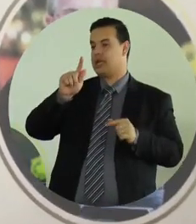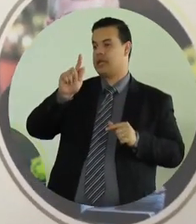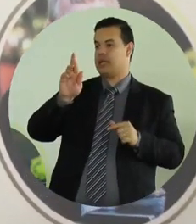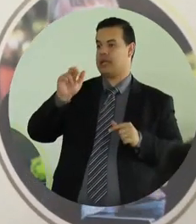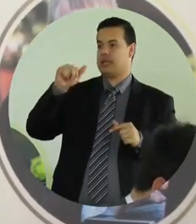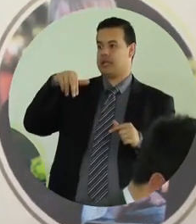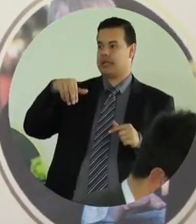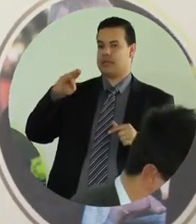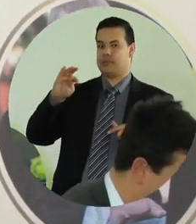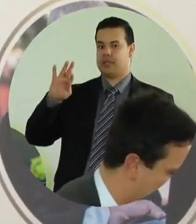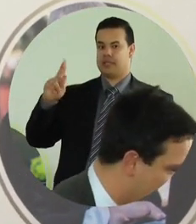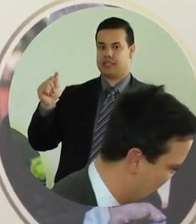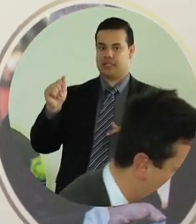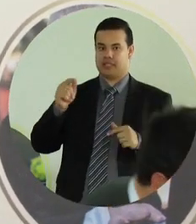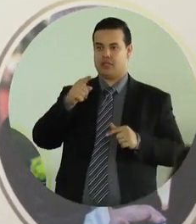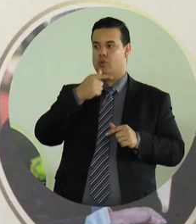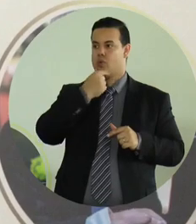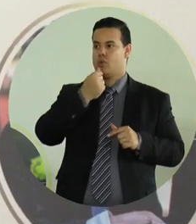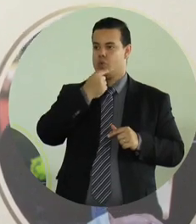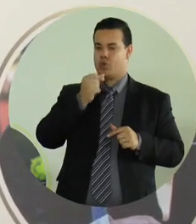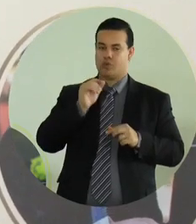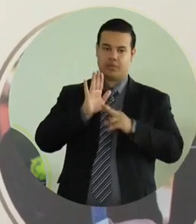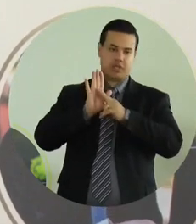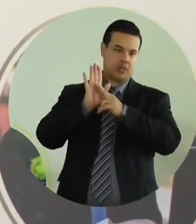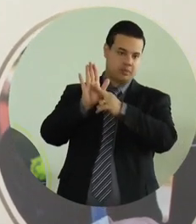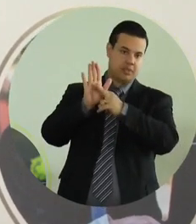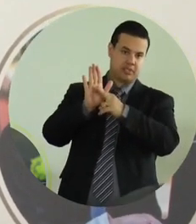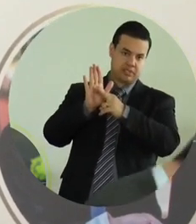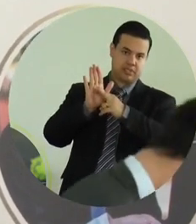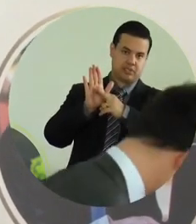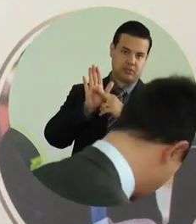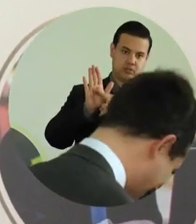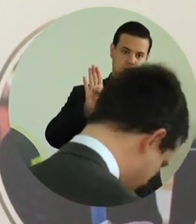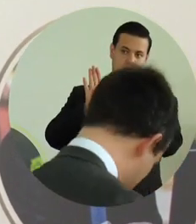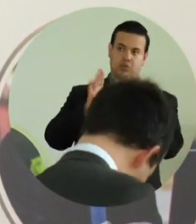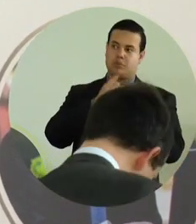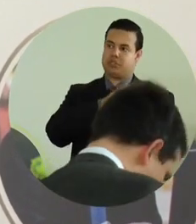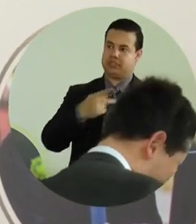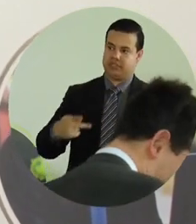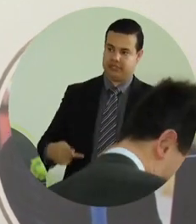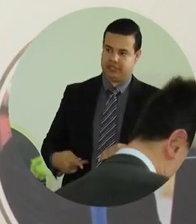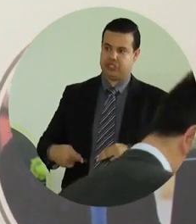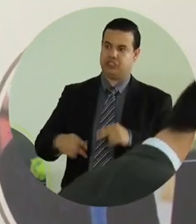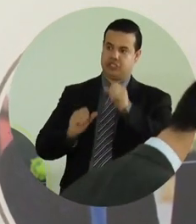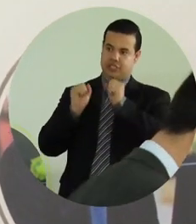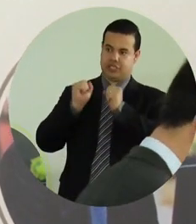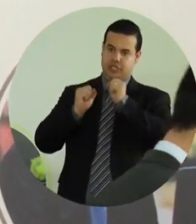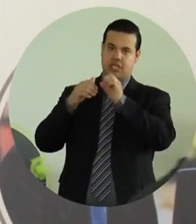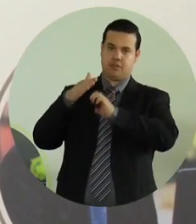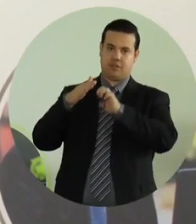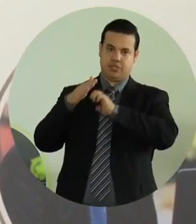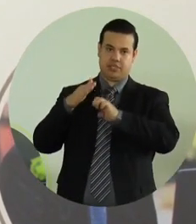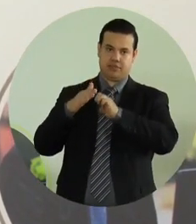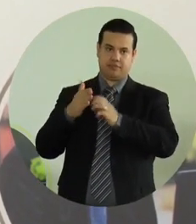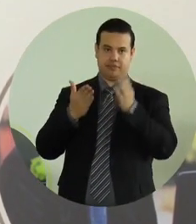Nick Carey, representando o senhor Roy O. Shawgness, presidente da empresa.